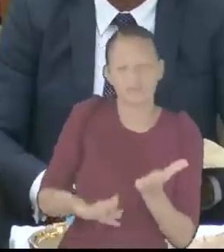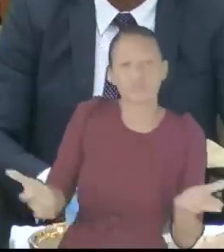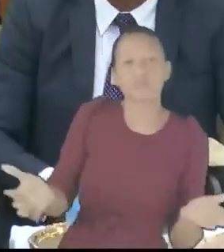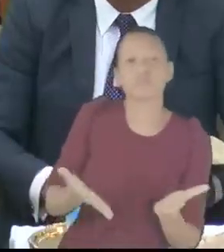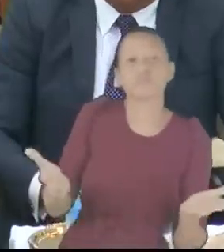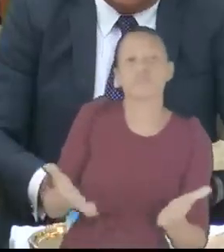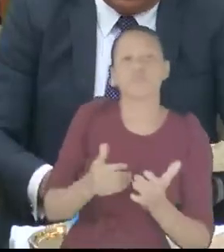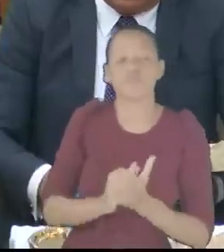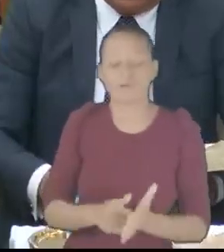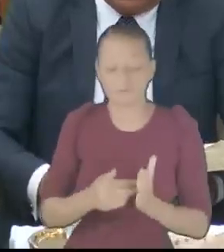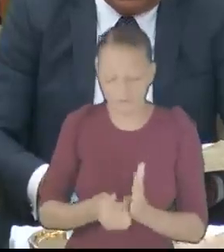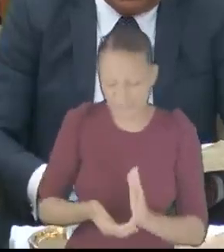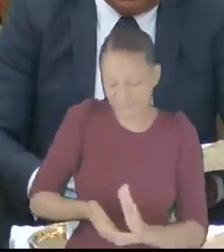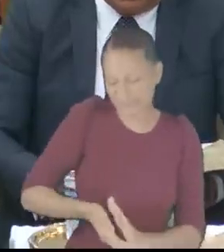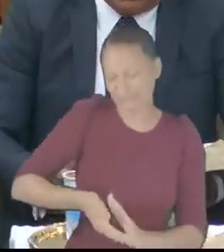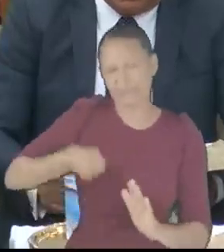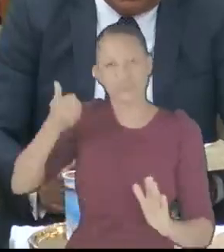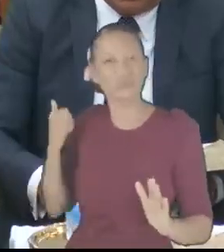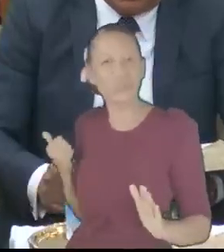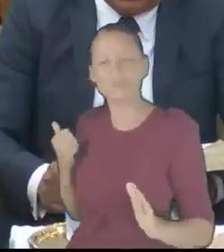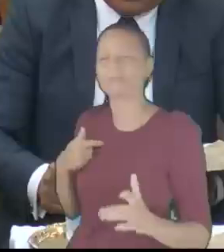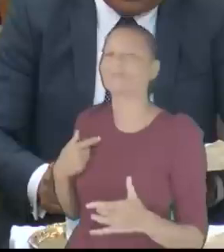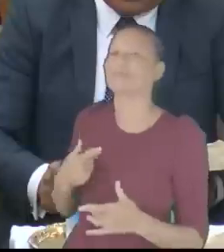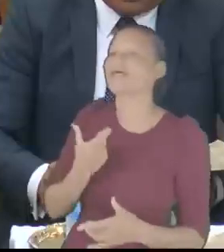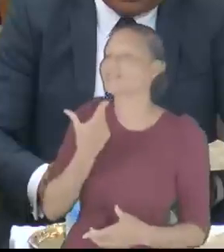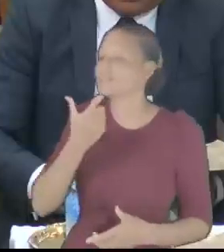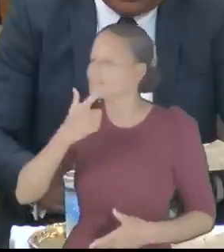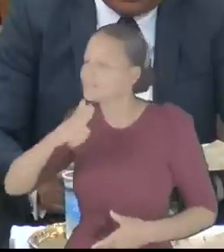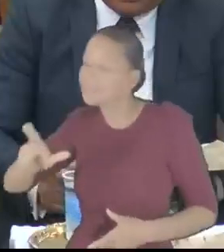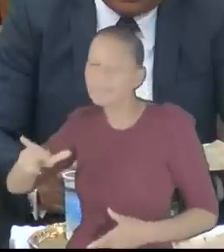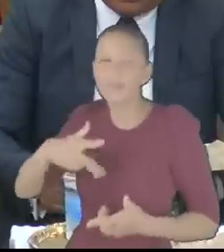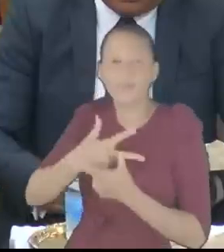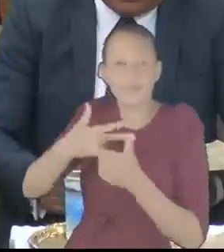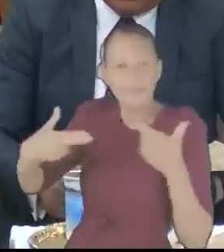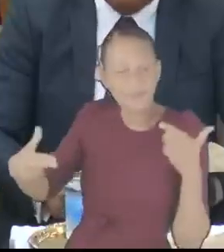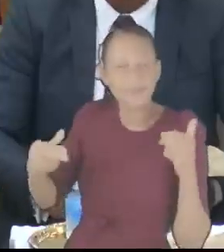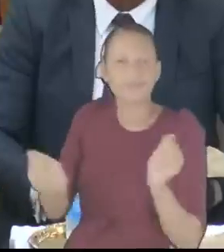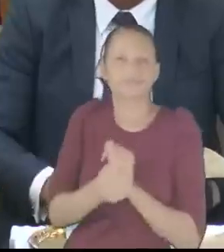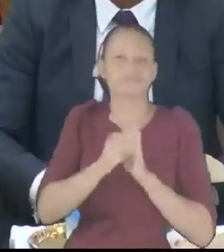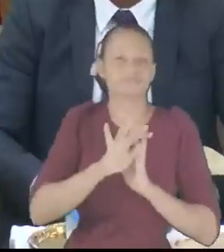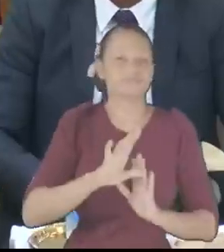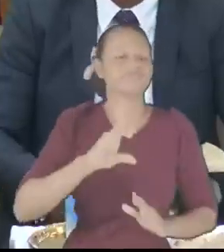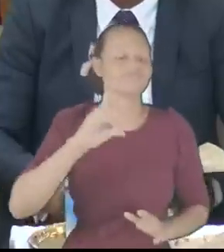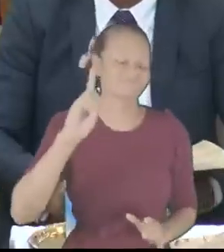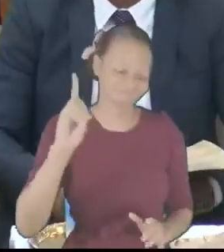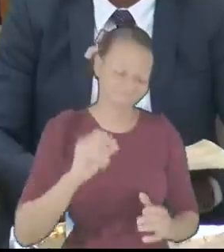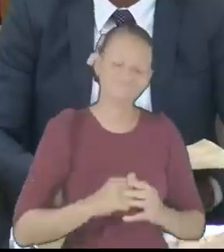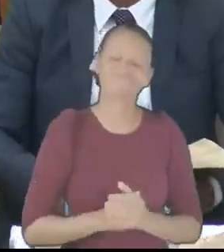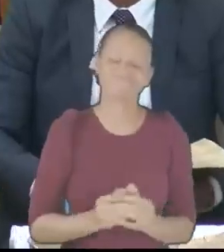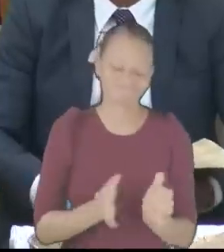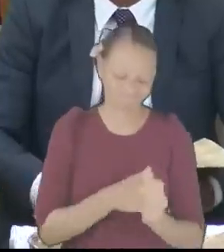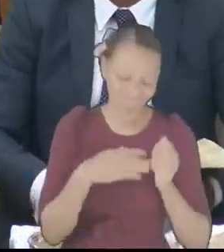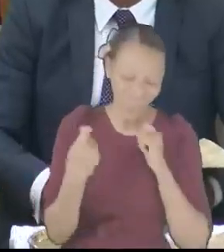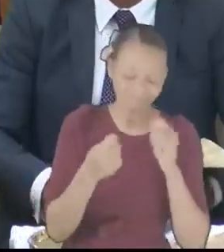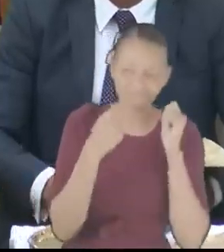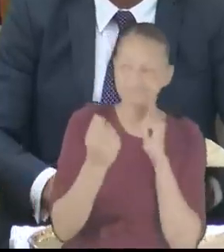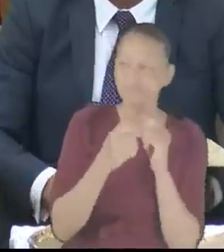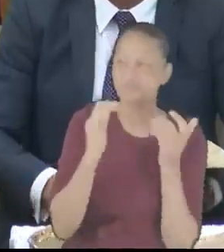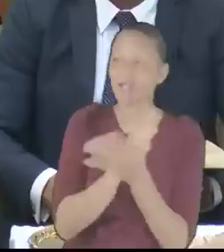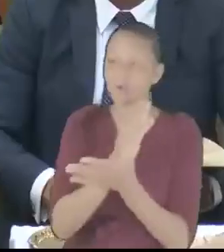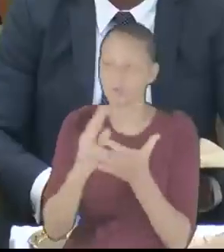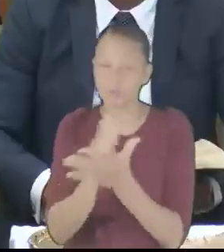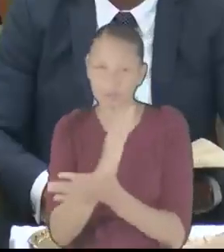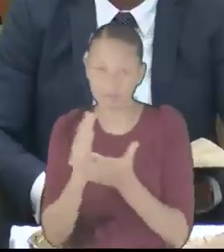diz removeu. Mas, irmão, ainda tem uma outra coisa gloriosa. Aleluia.